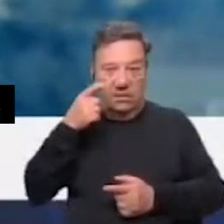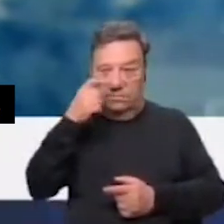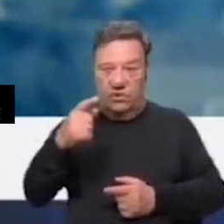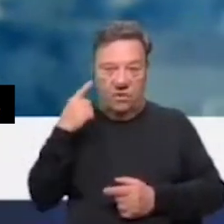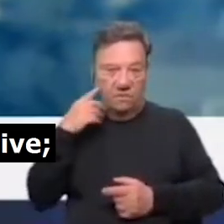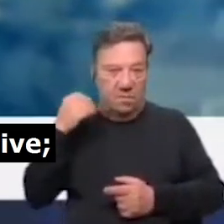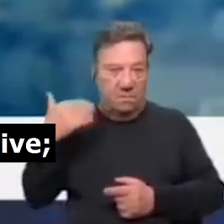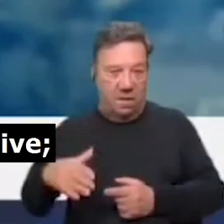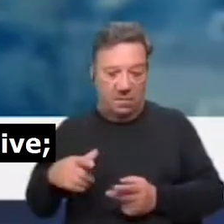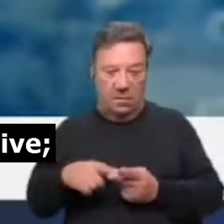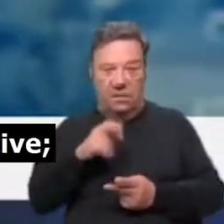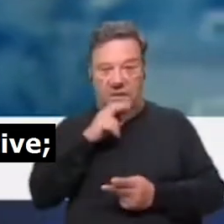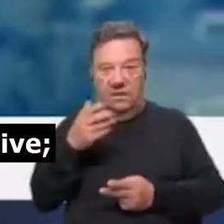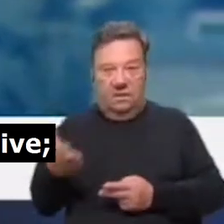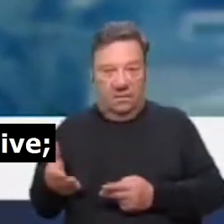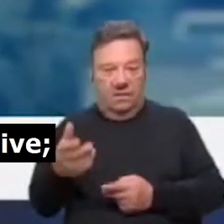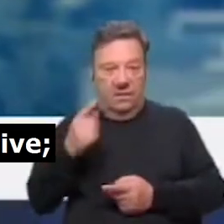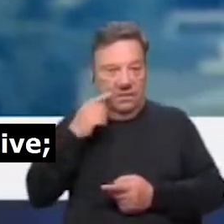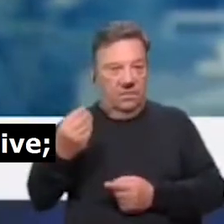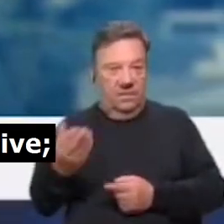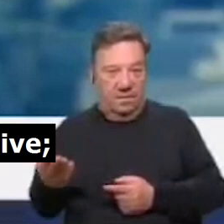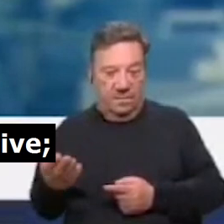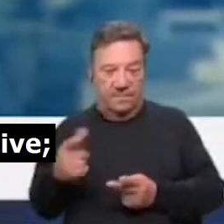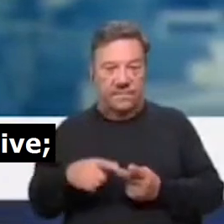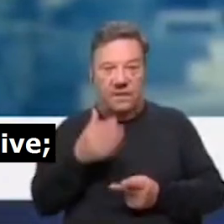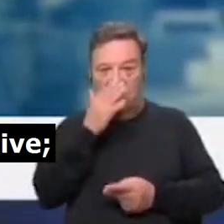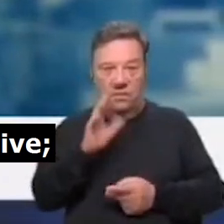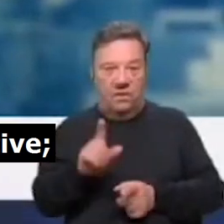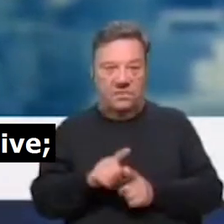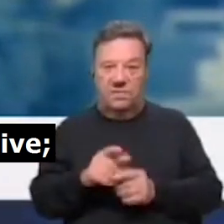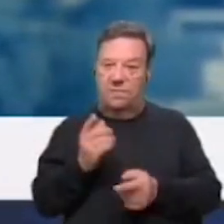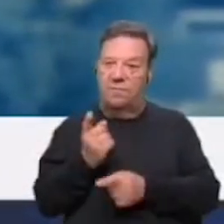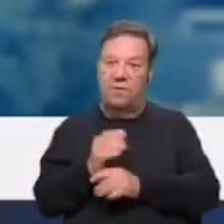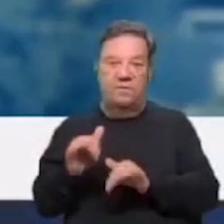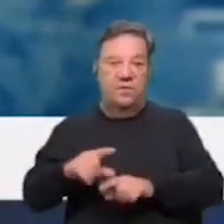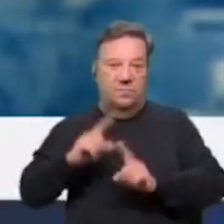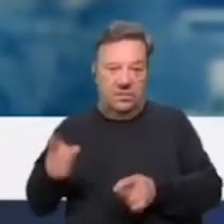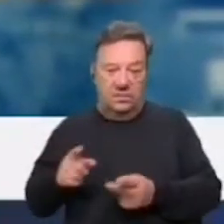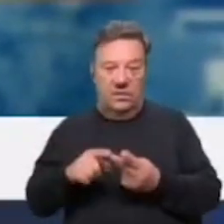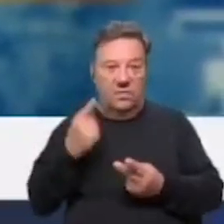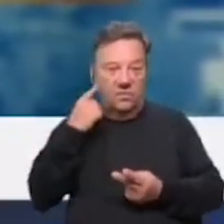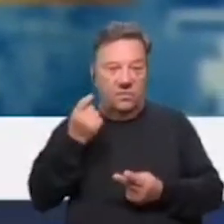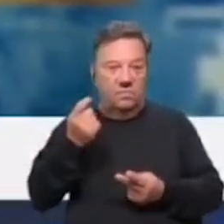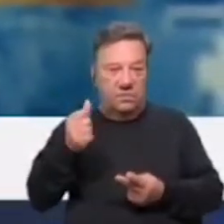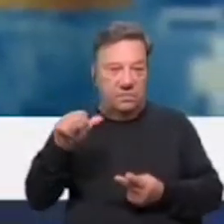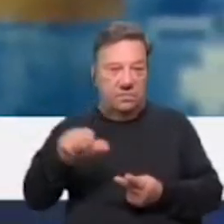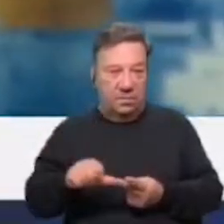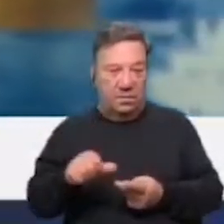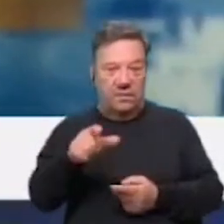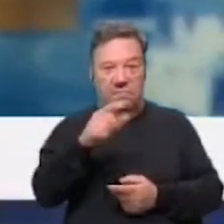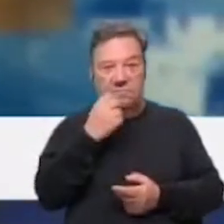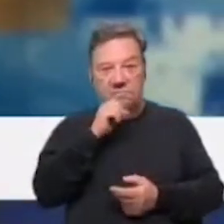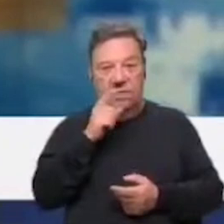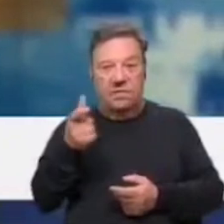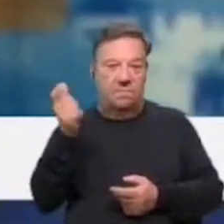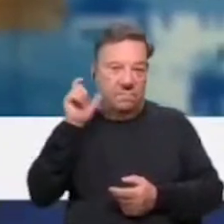ouvem muito muito mal a solução é extraordinária praticamente definitiva eh para aqueles que ouvem um bocadinho pior de facto